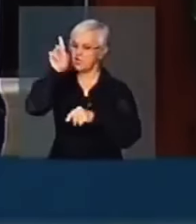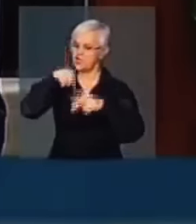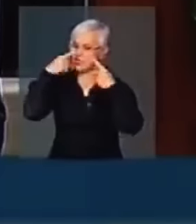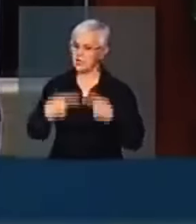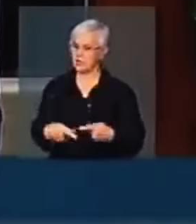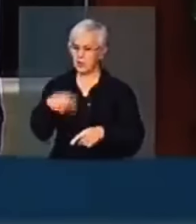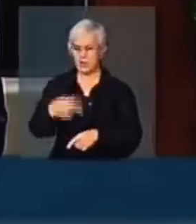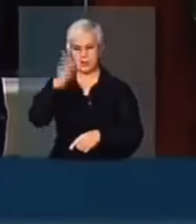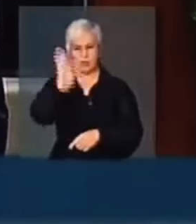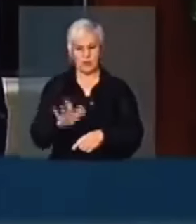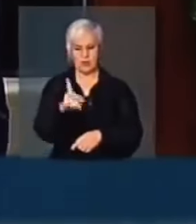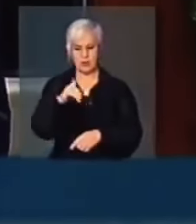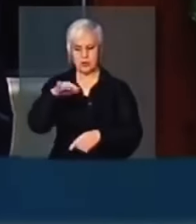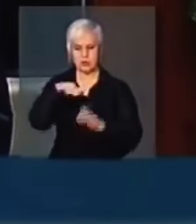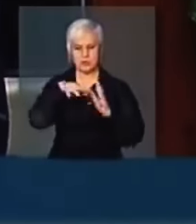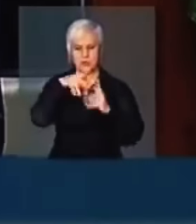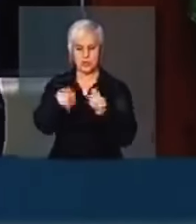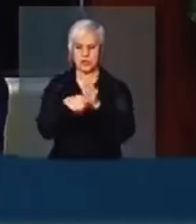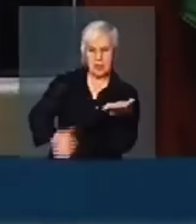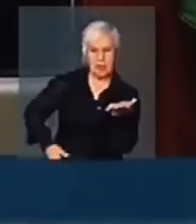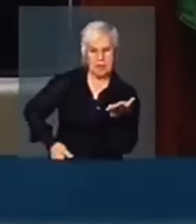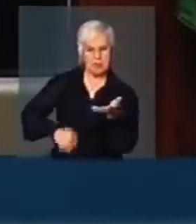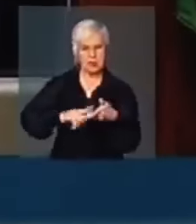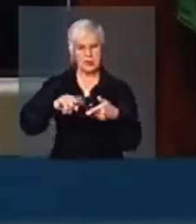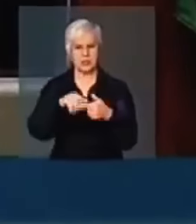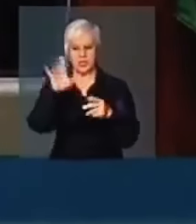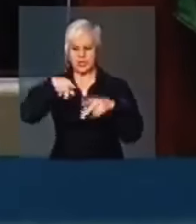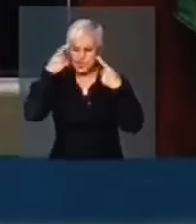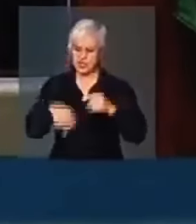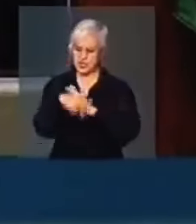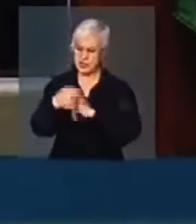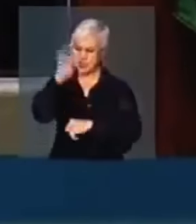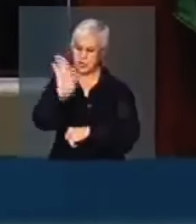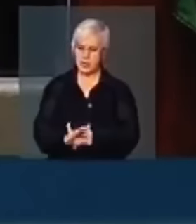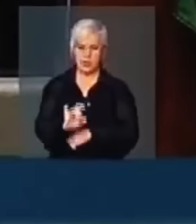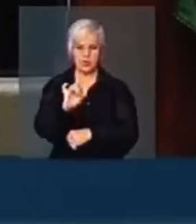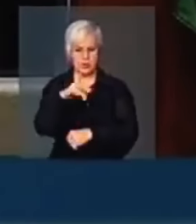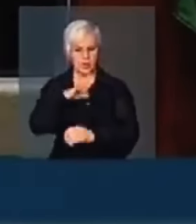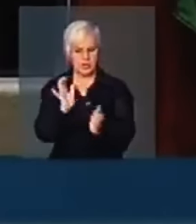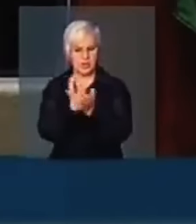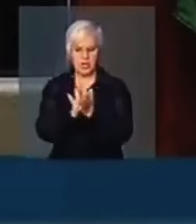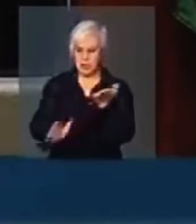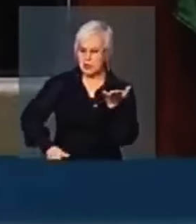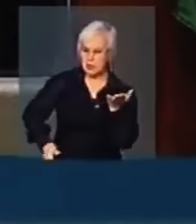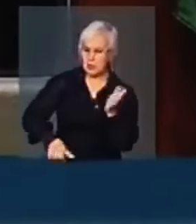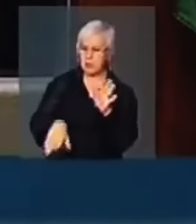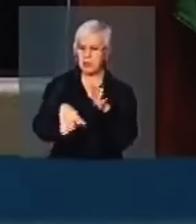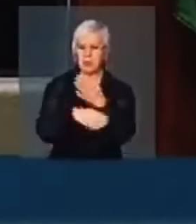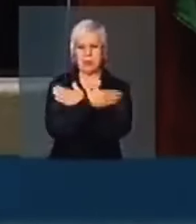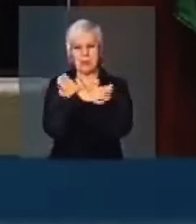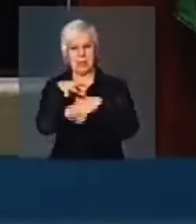No Brasil é o Dia Internacional da Vagabundagem. Os direitos humanos do Brasil só defendem bandidos,